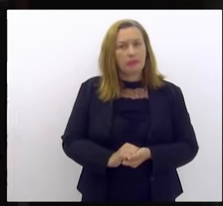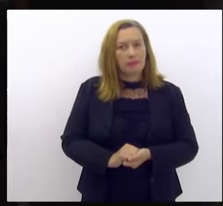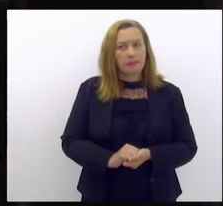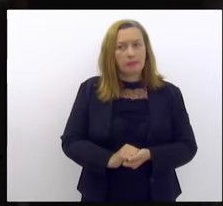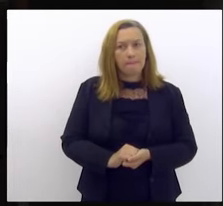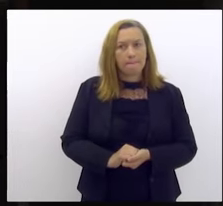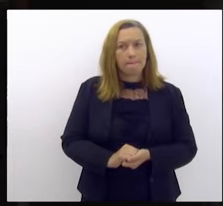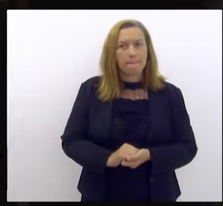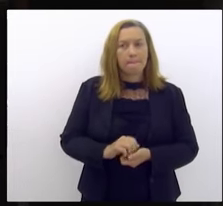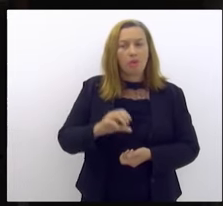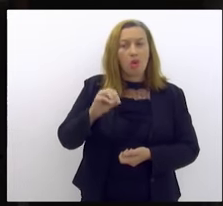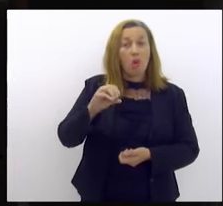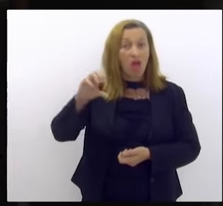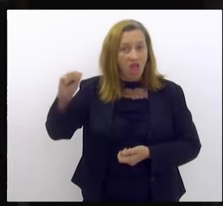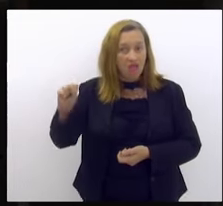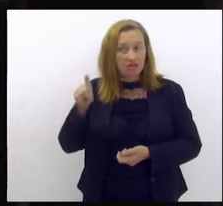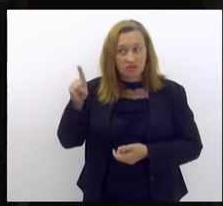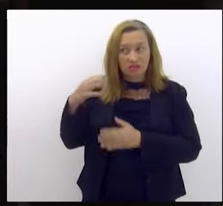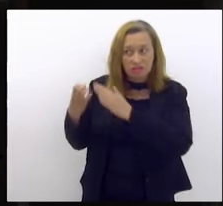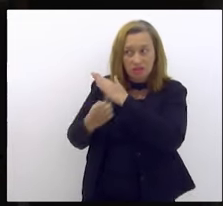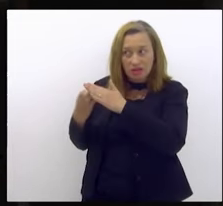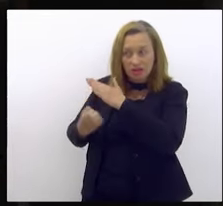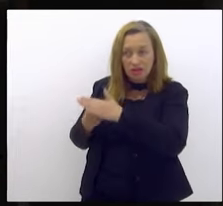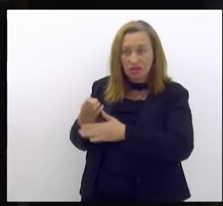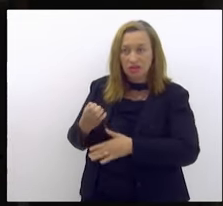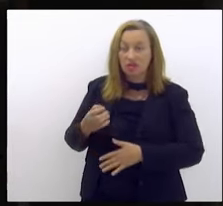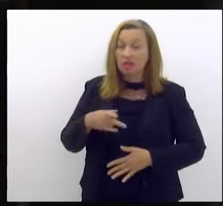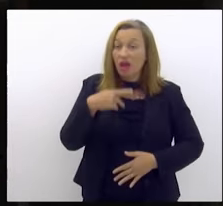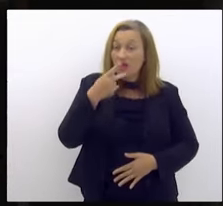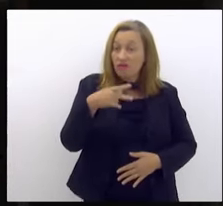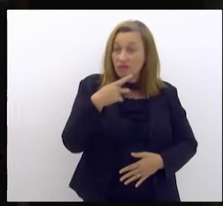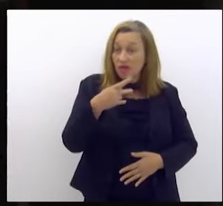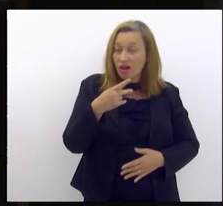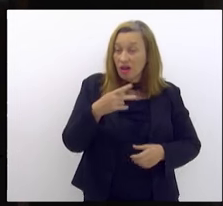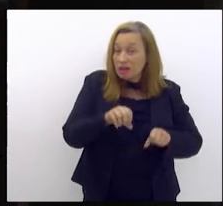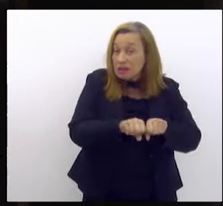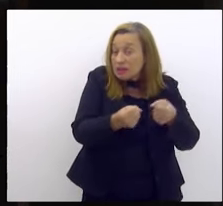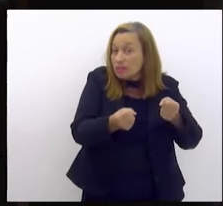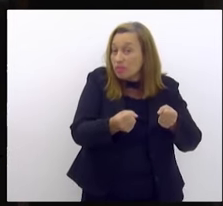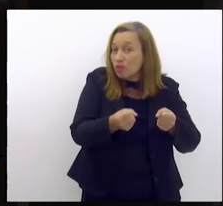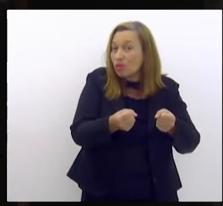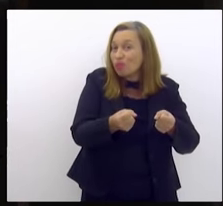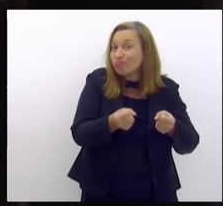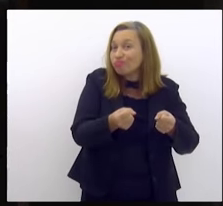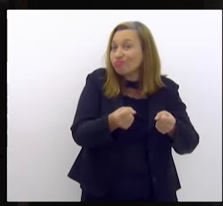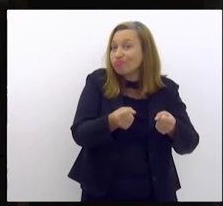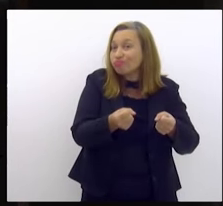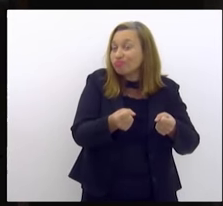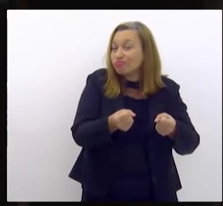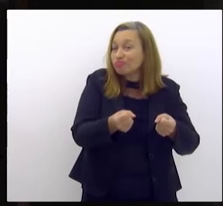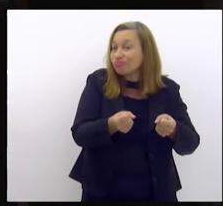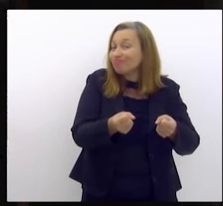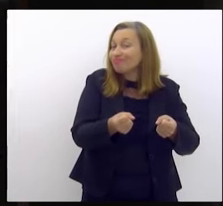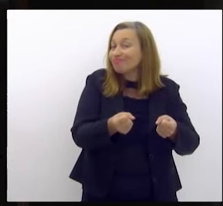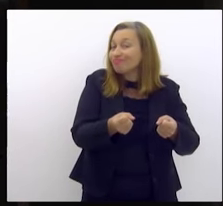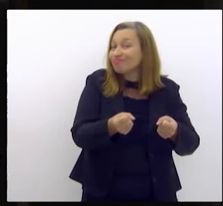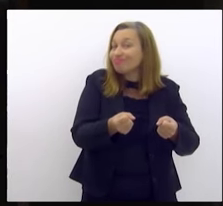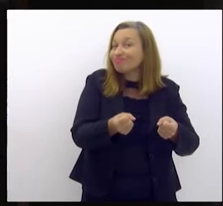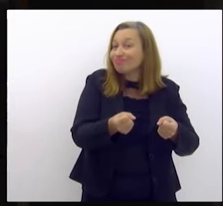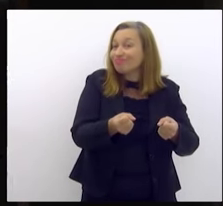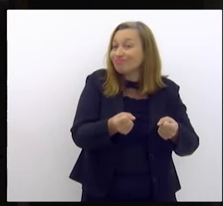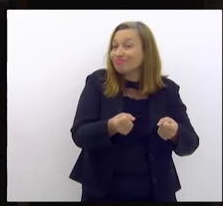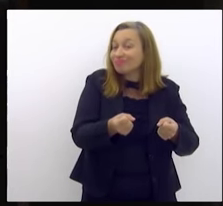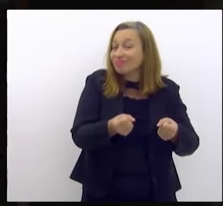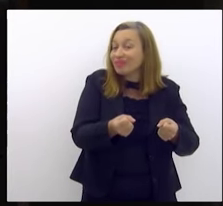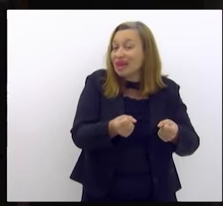Esperança. OS essa que, no ditado popular, quebrou a banca. O tiro